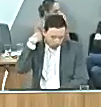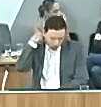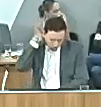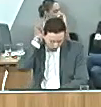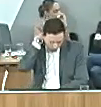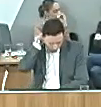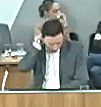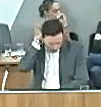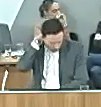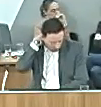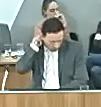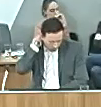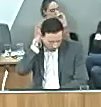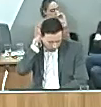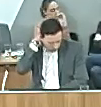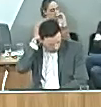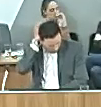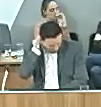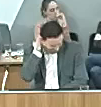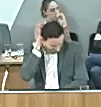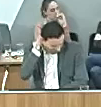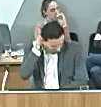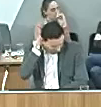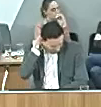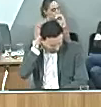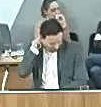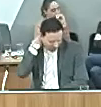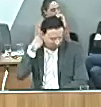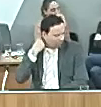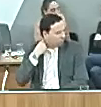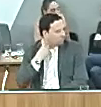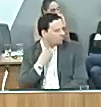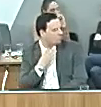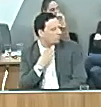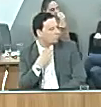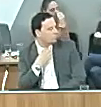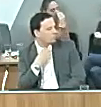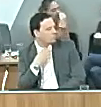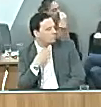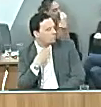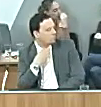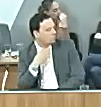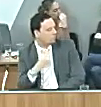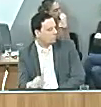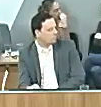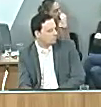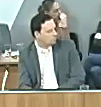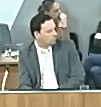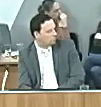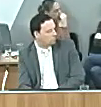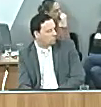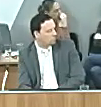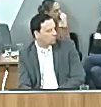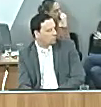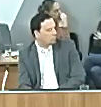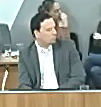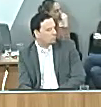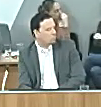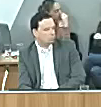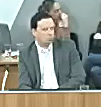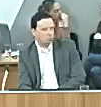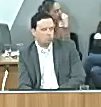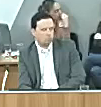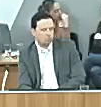todo o staff da secretaria todos os deputados que representam as principais comissões